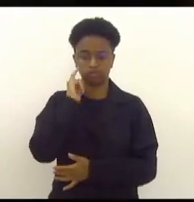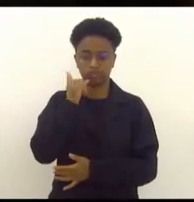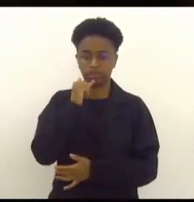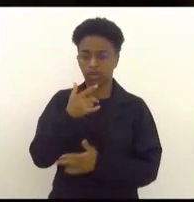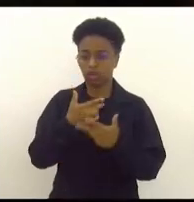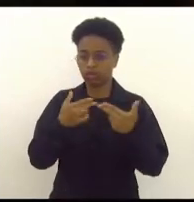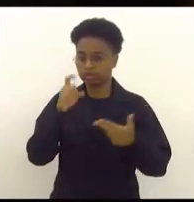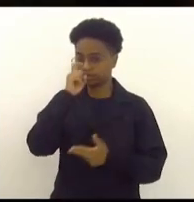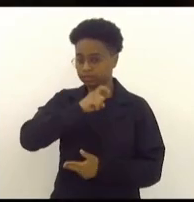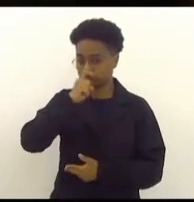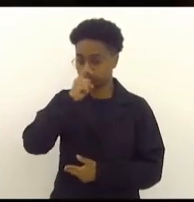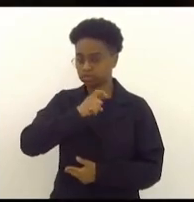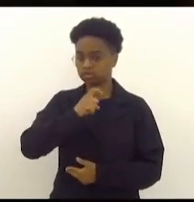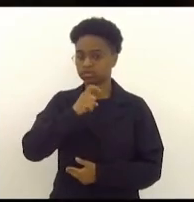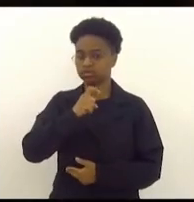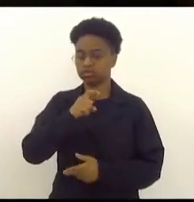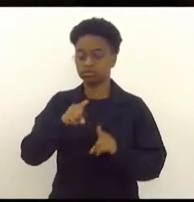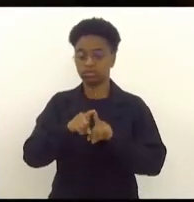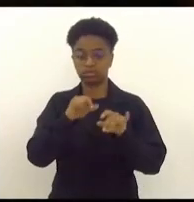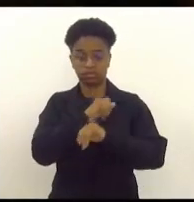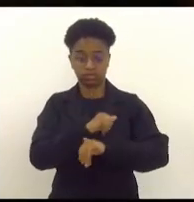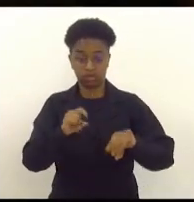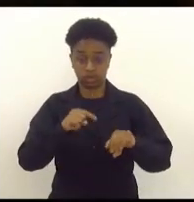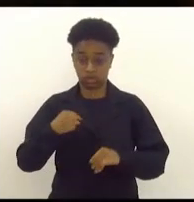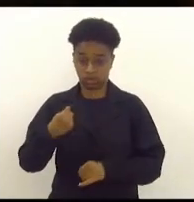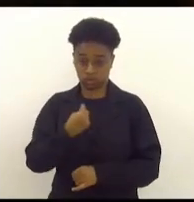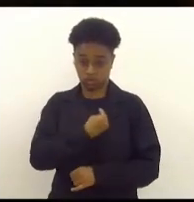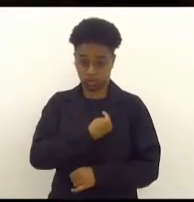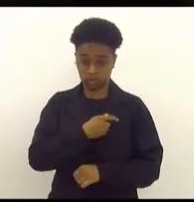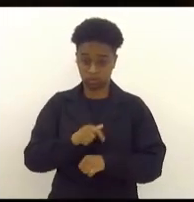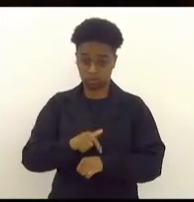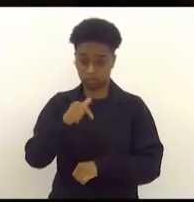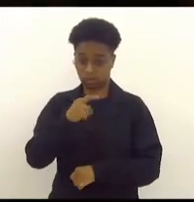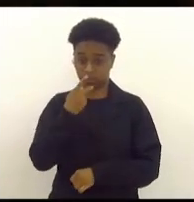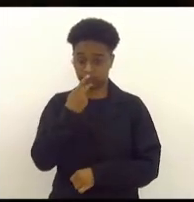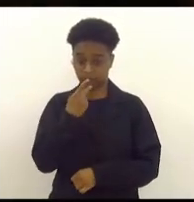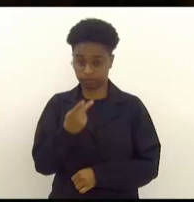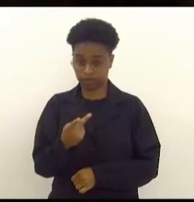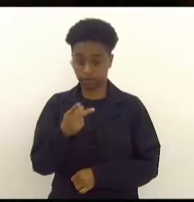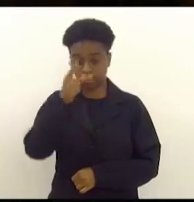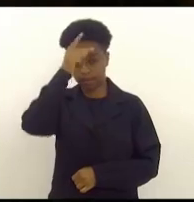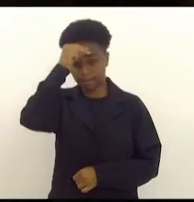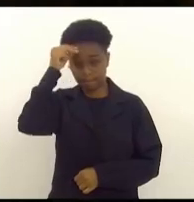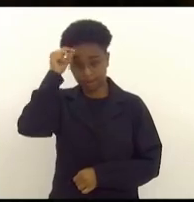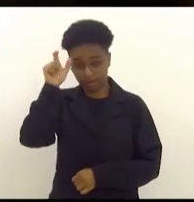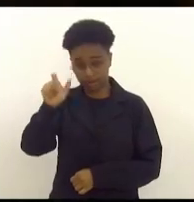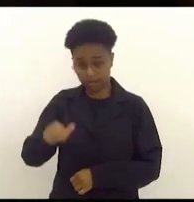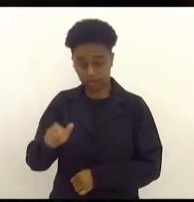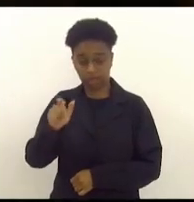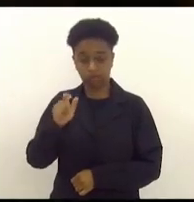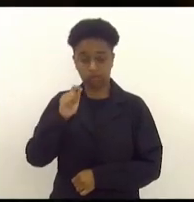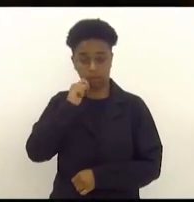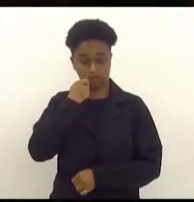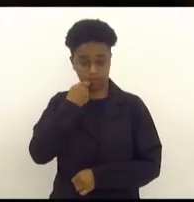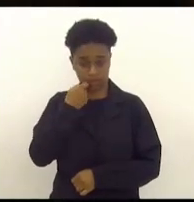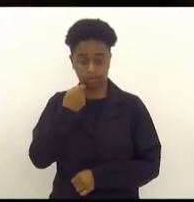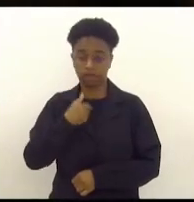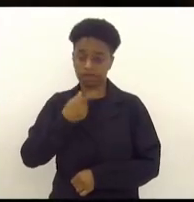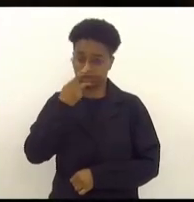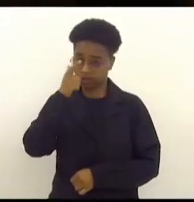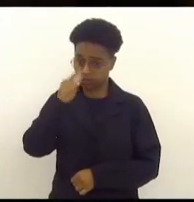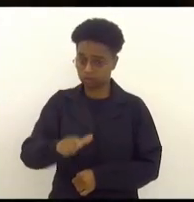mentirosa dizendo que nós ao afirmarmos que o prefeito Eduardo Paes aqui afirma